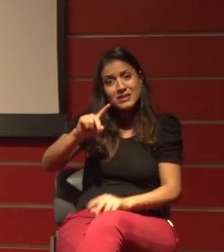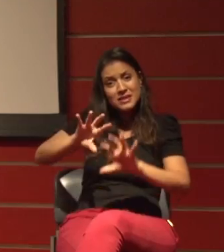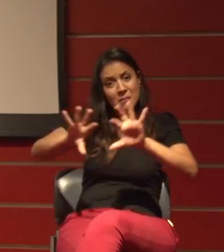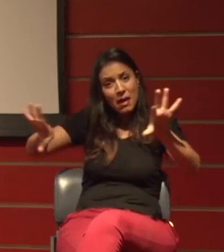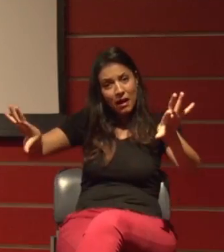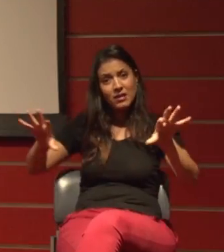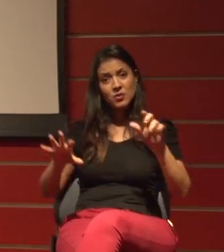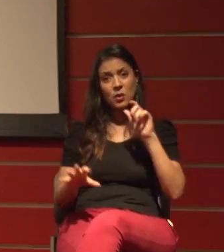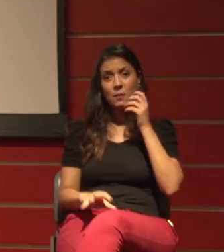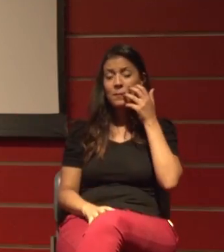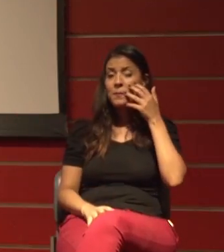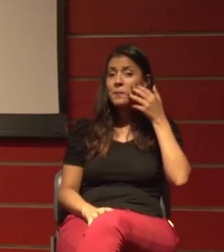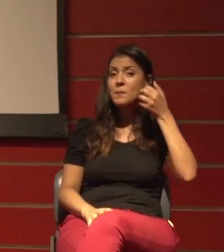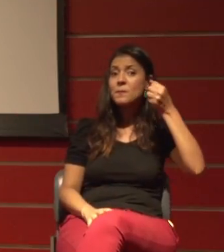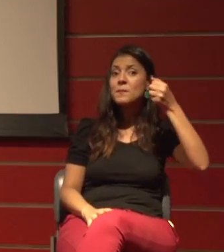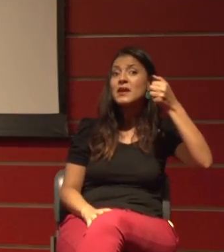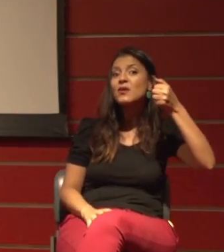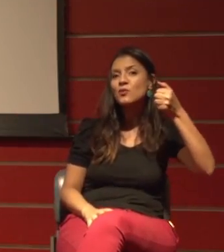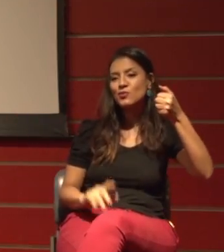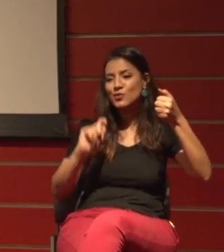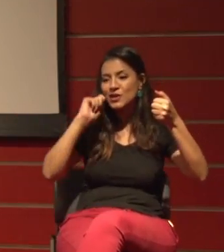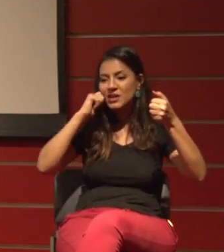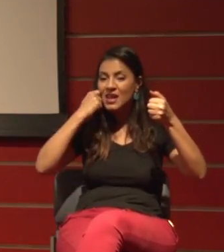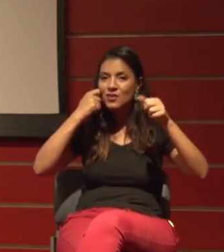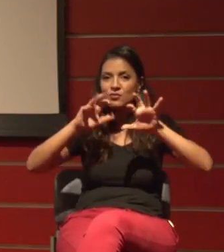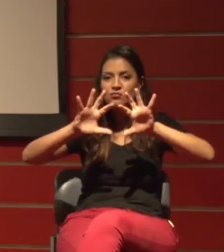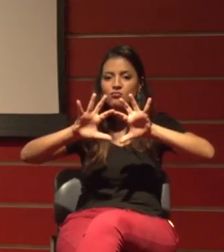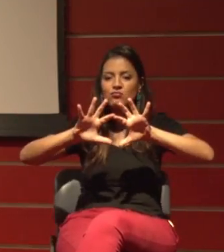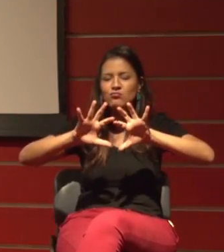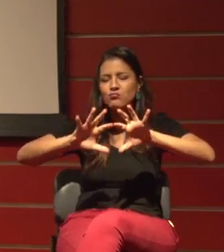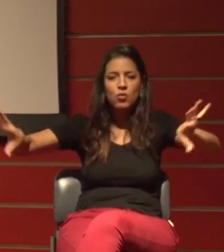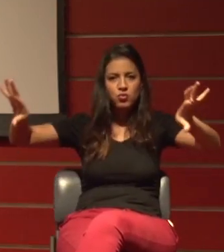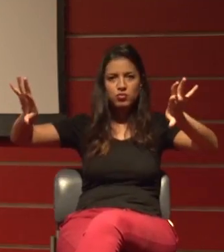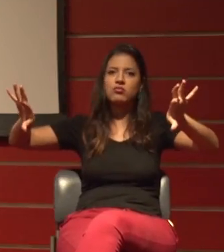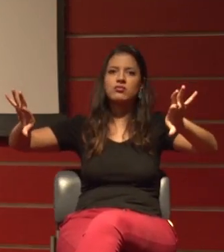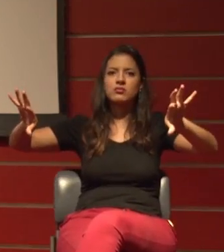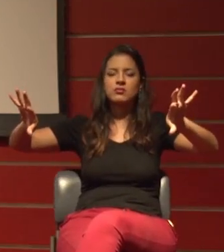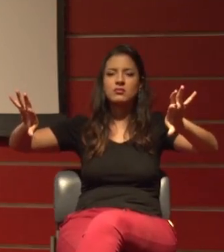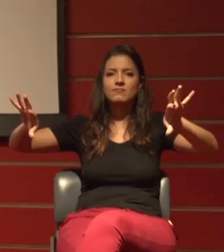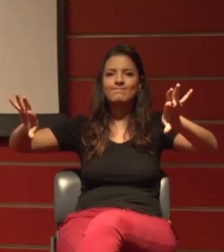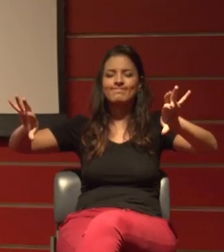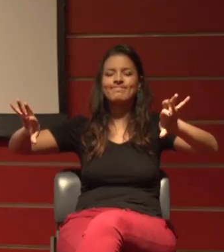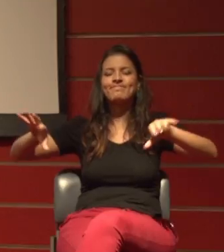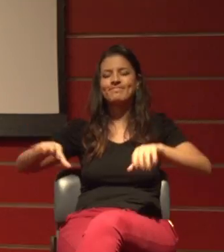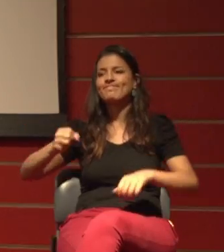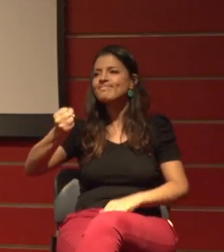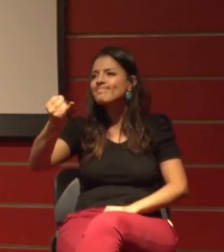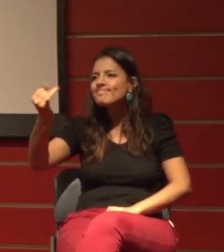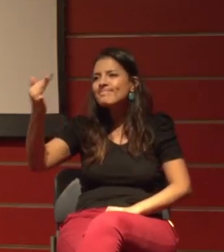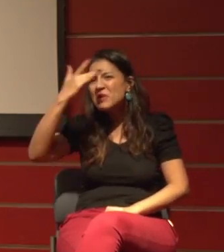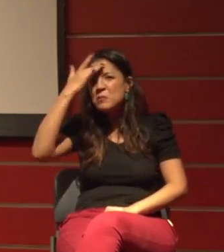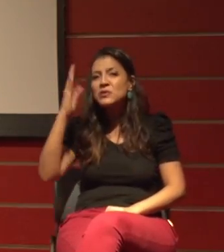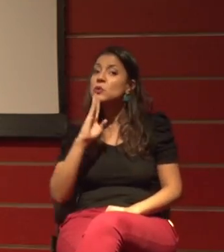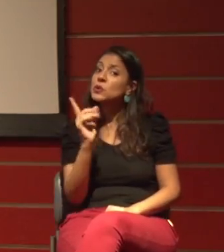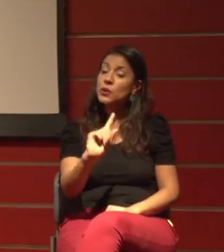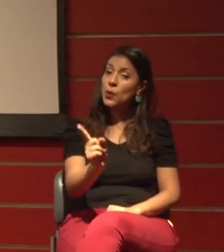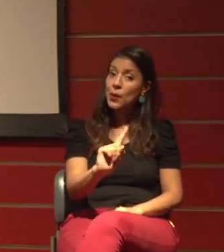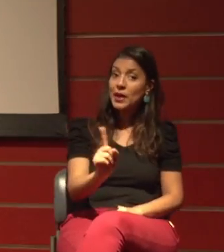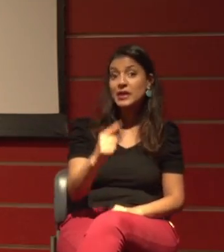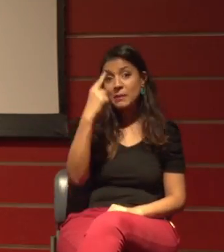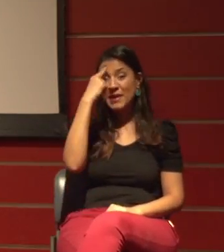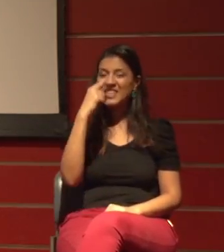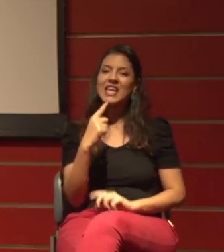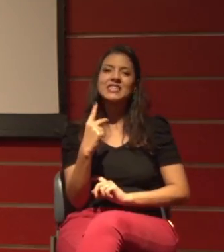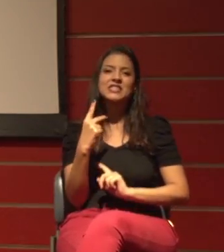negra quando se fala de produção artística Negra eh muita gente que não conhece que acha que é algo de